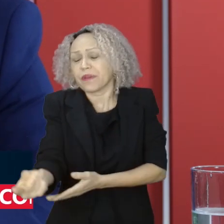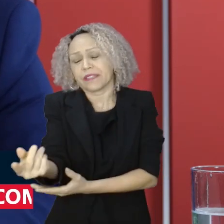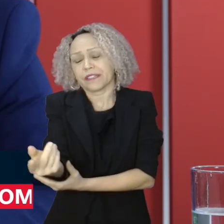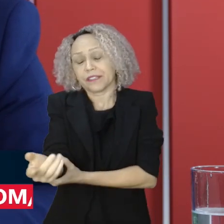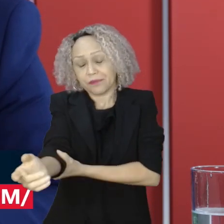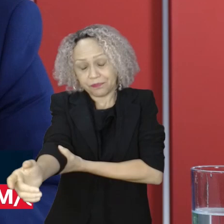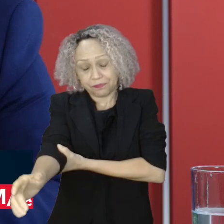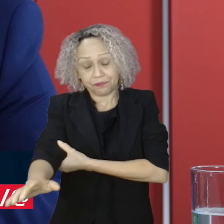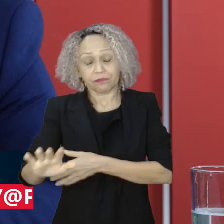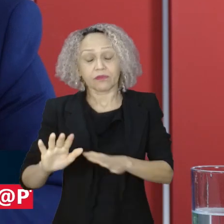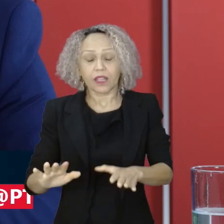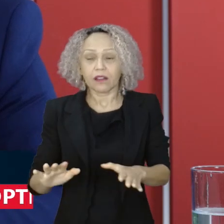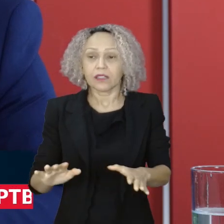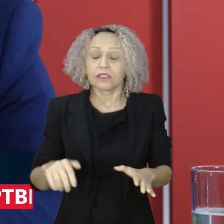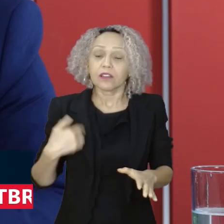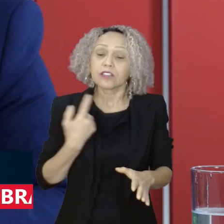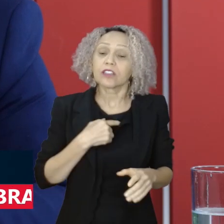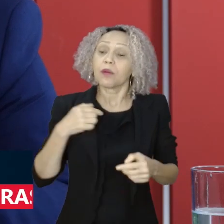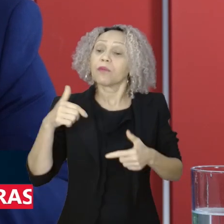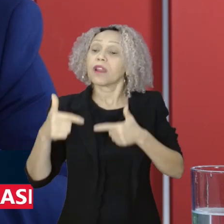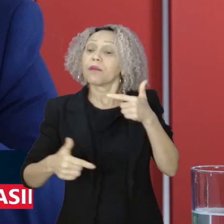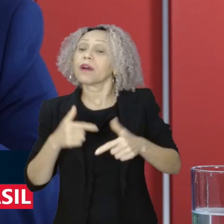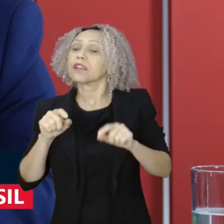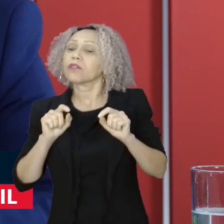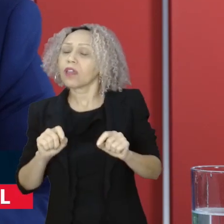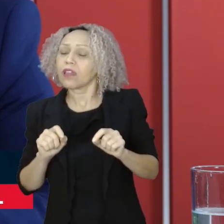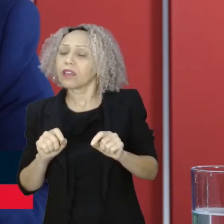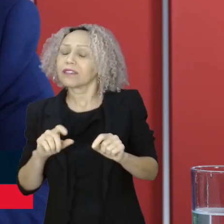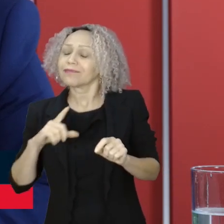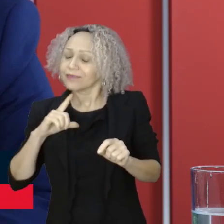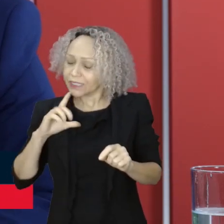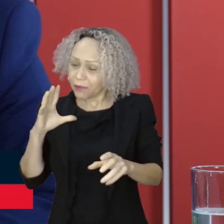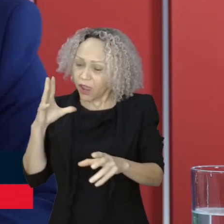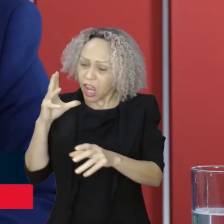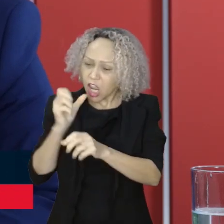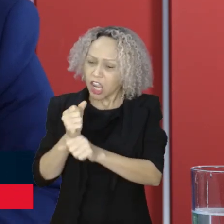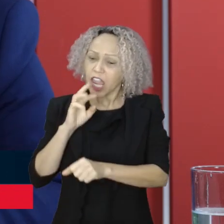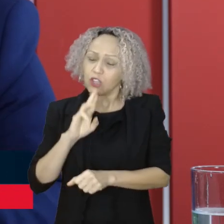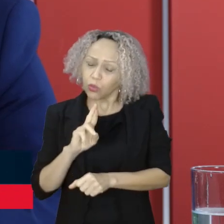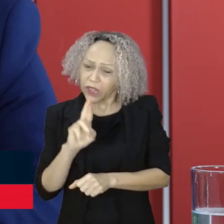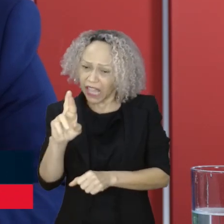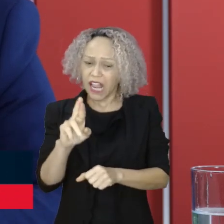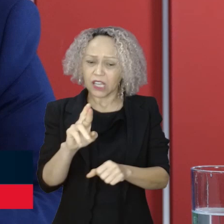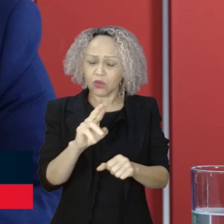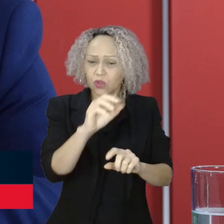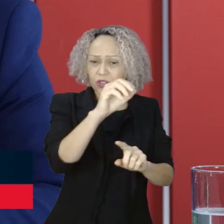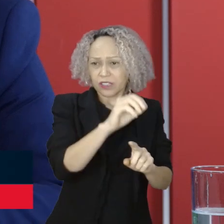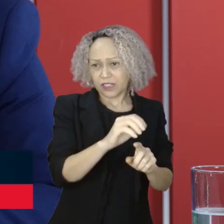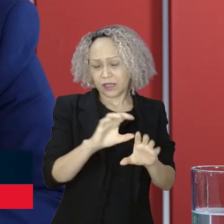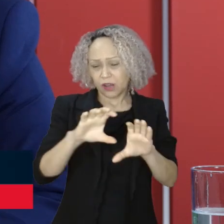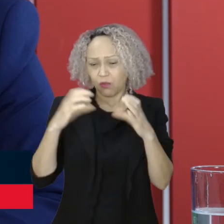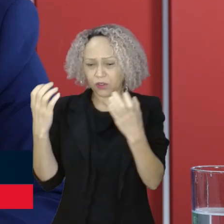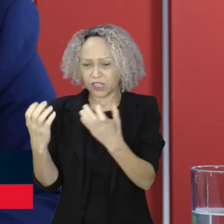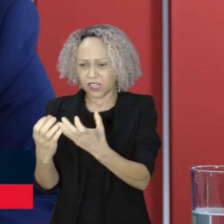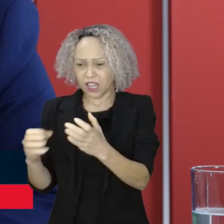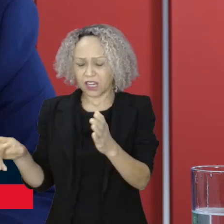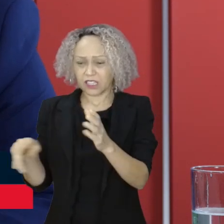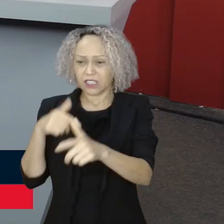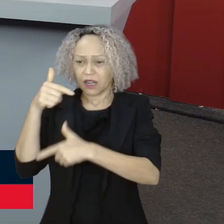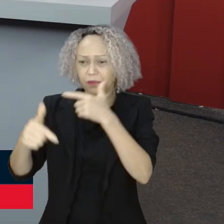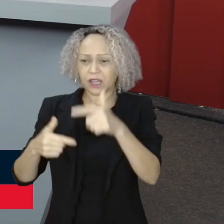está fazendo isso com resultado e com participação social, com a comunidade cultural sendo parte dessa